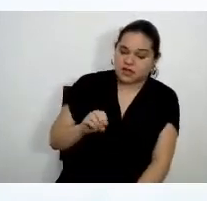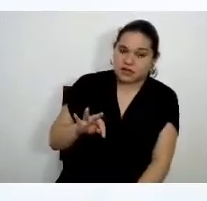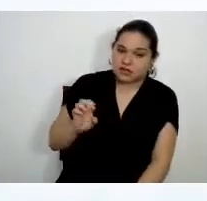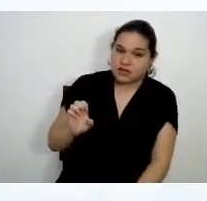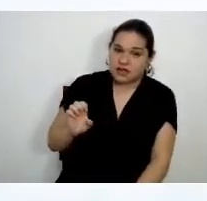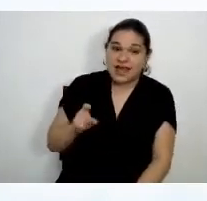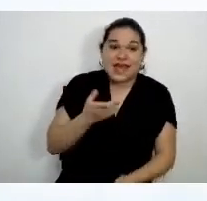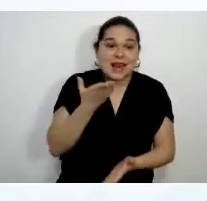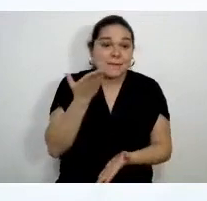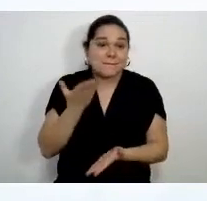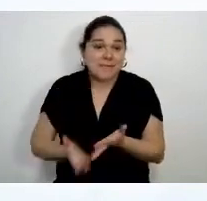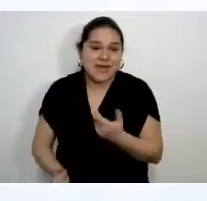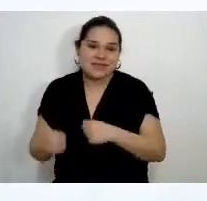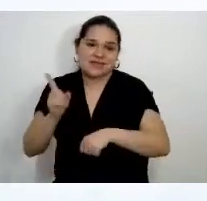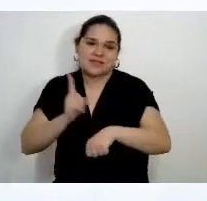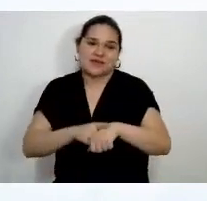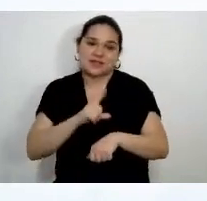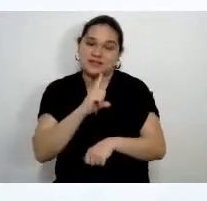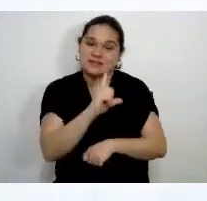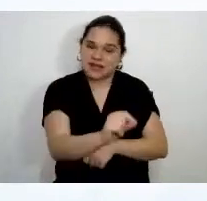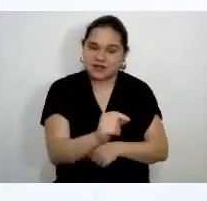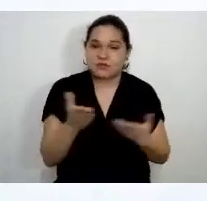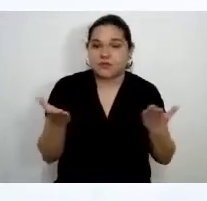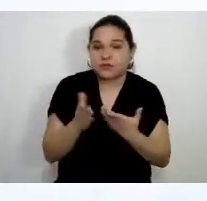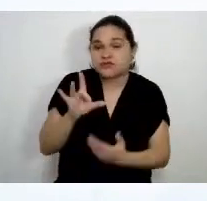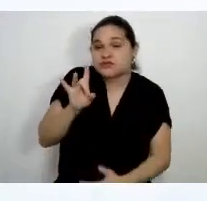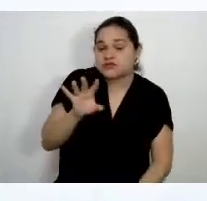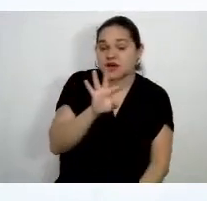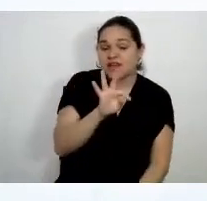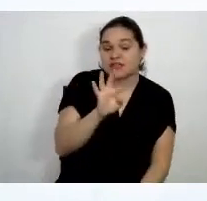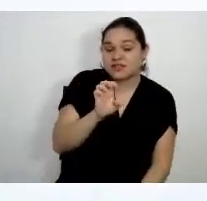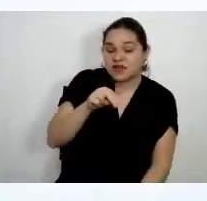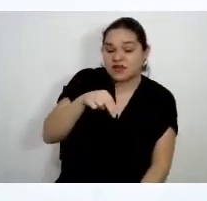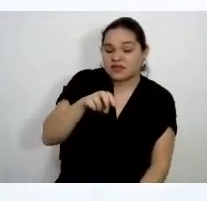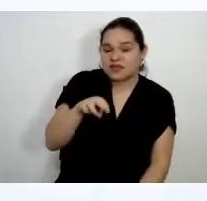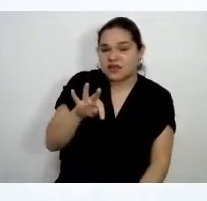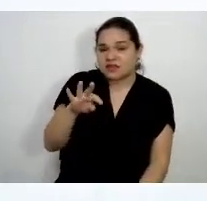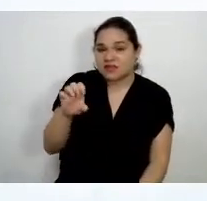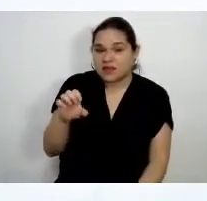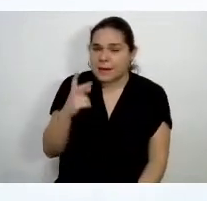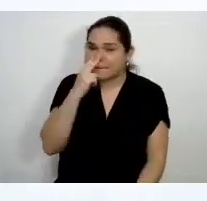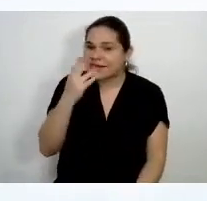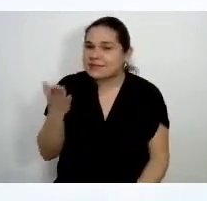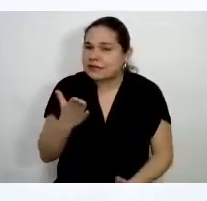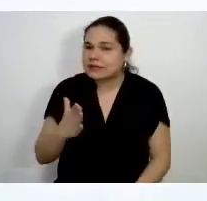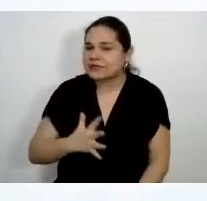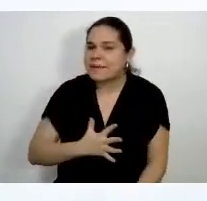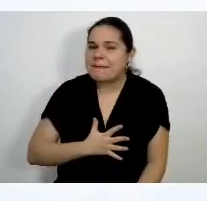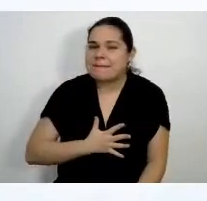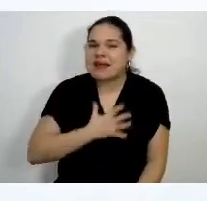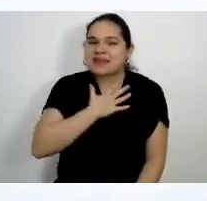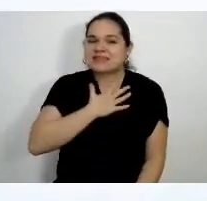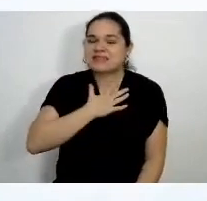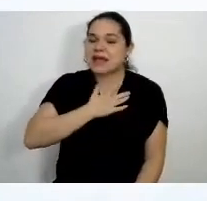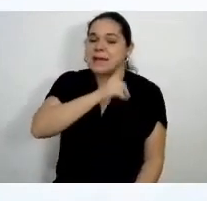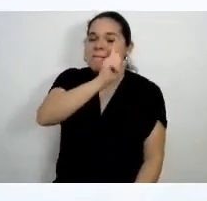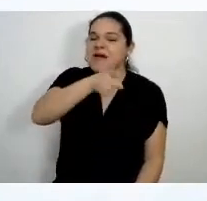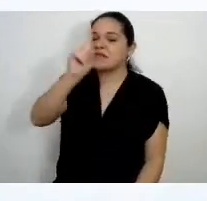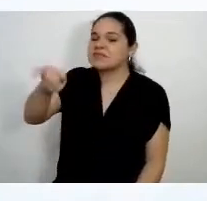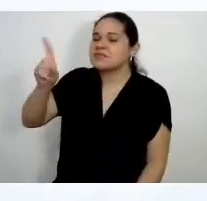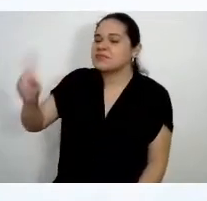na saída, né? Ele é um tenente do exército e agora parece que ele sente prazer em mandar nos generais,